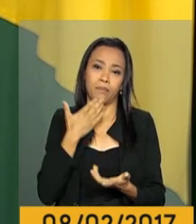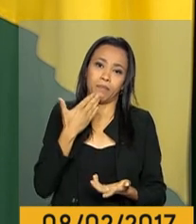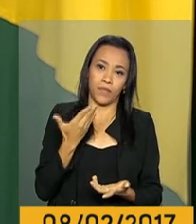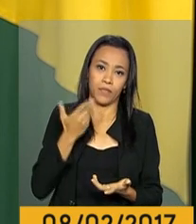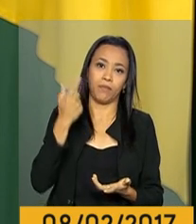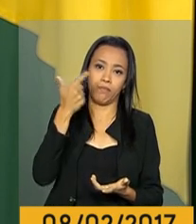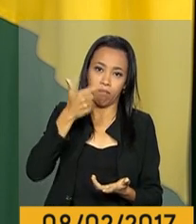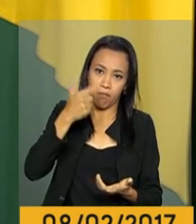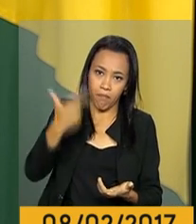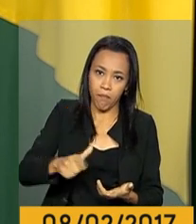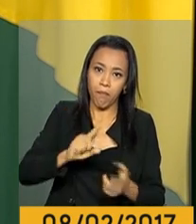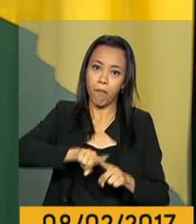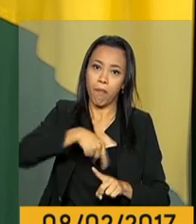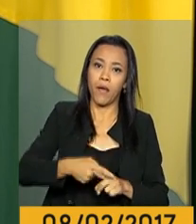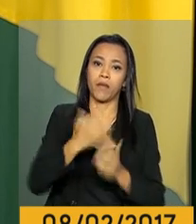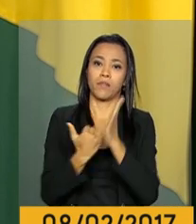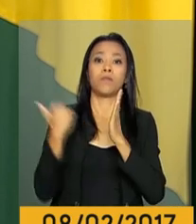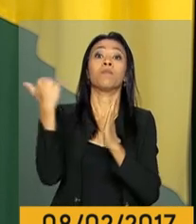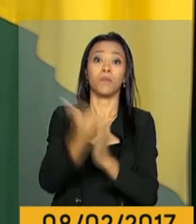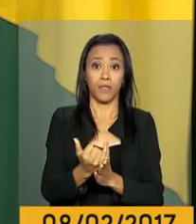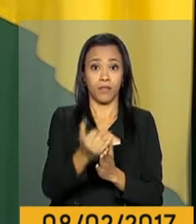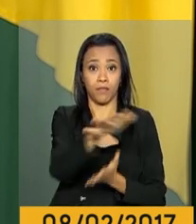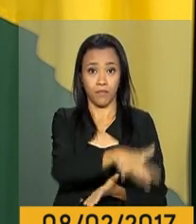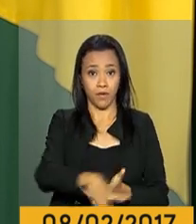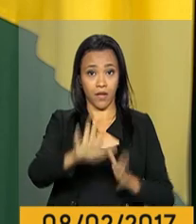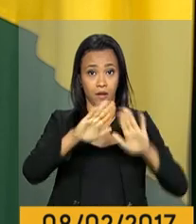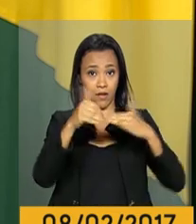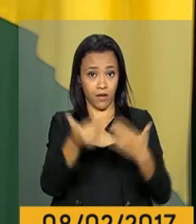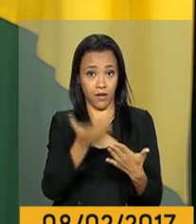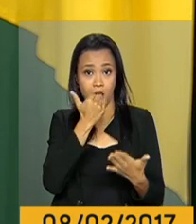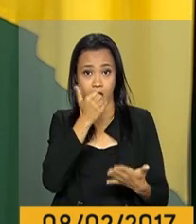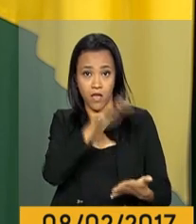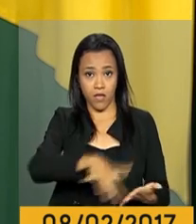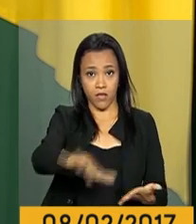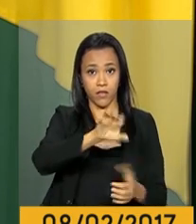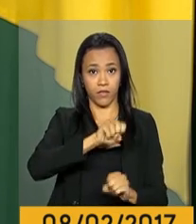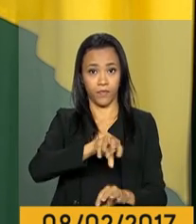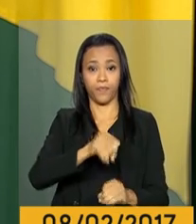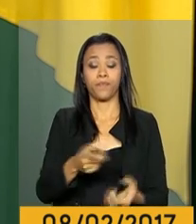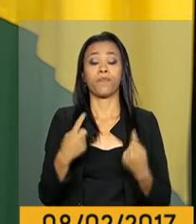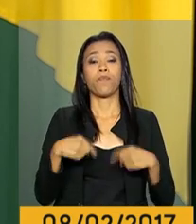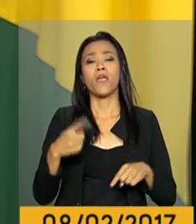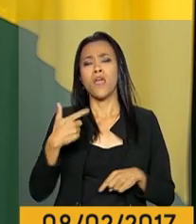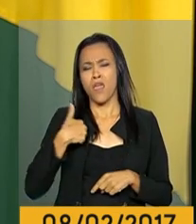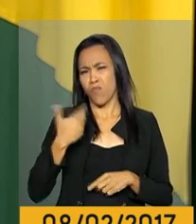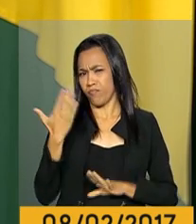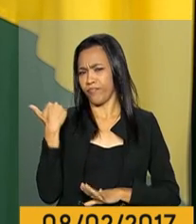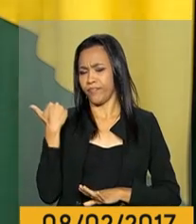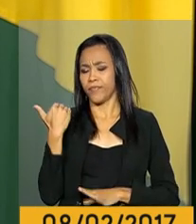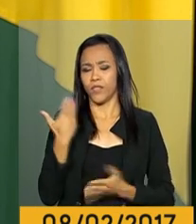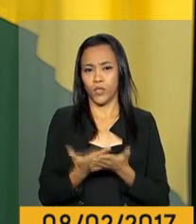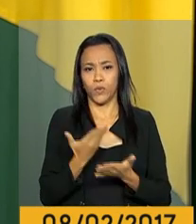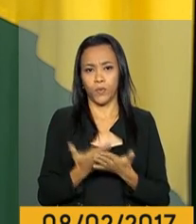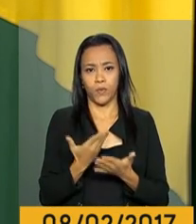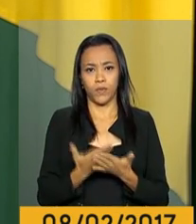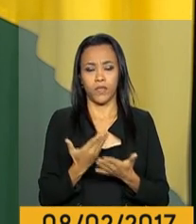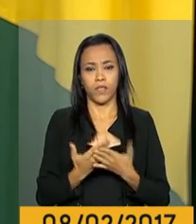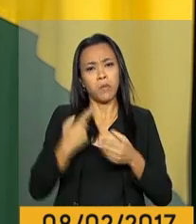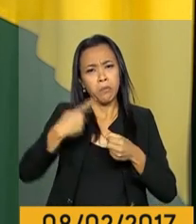é importantíssimo a coisa fundamental nós sabemos eu eu estudei no interior numa pequena